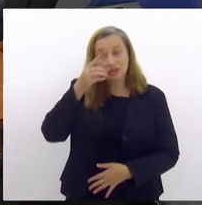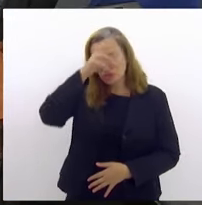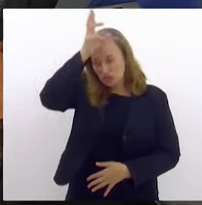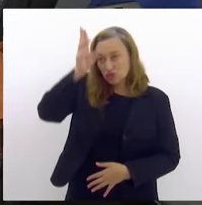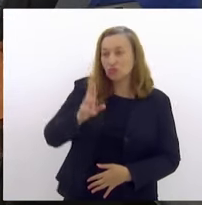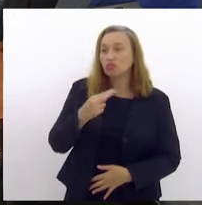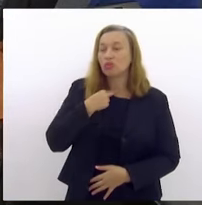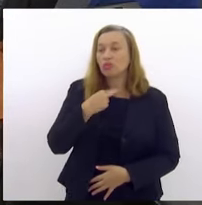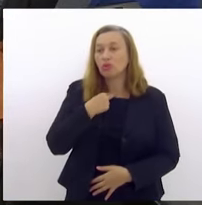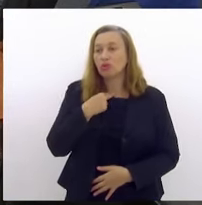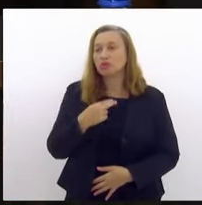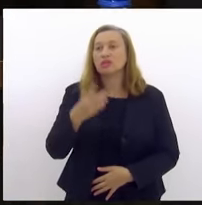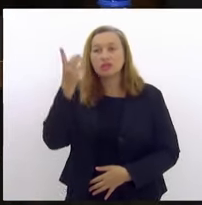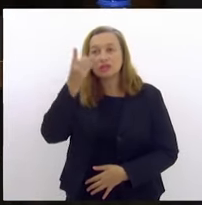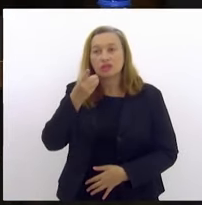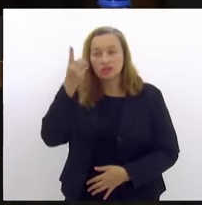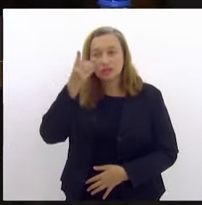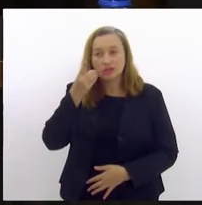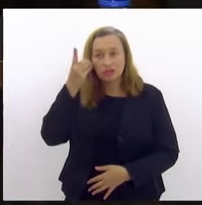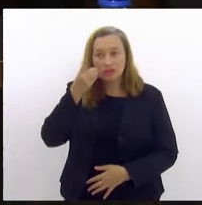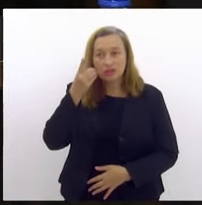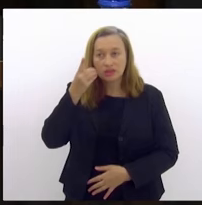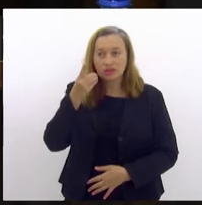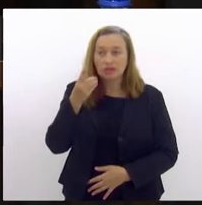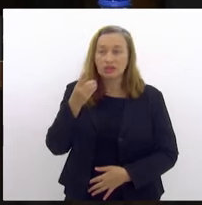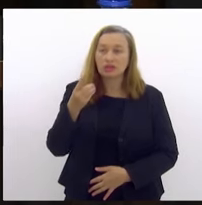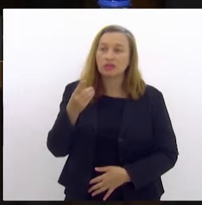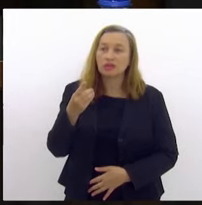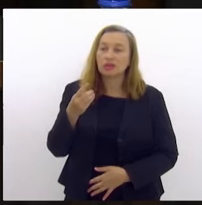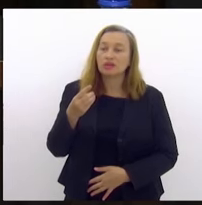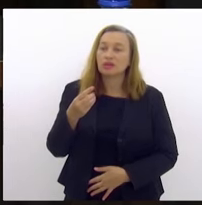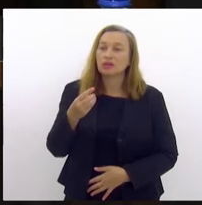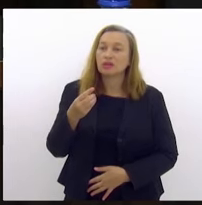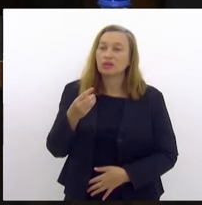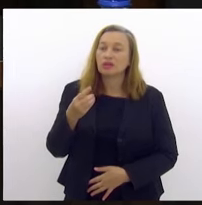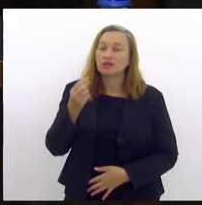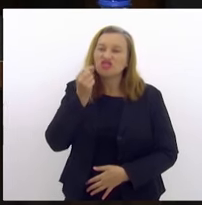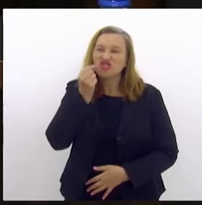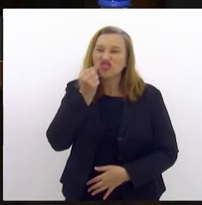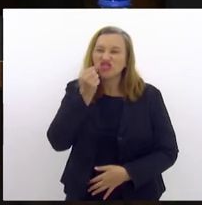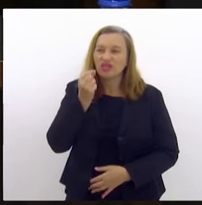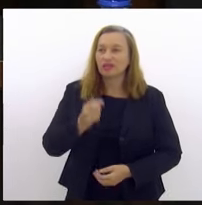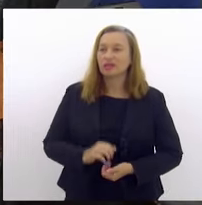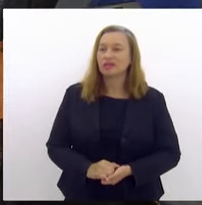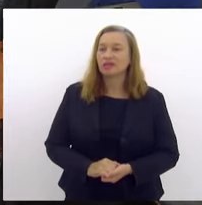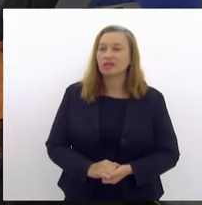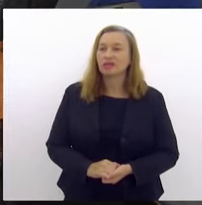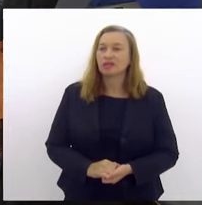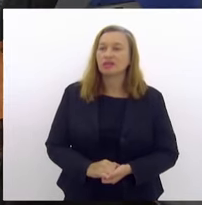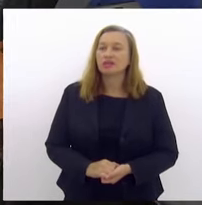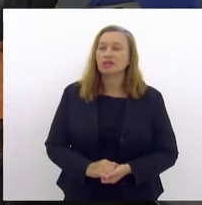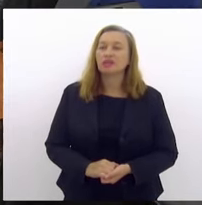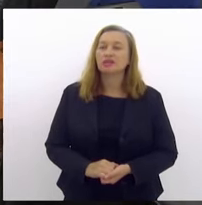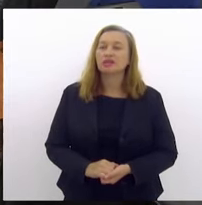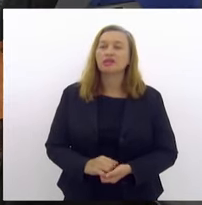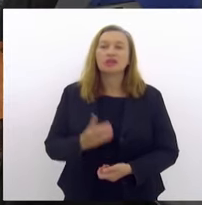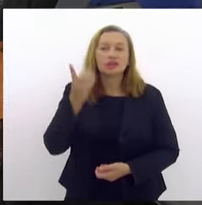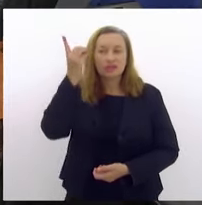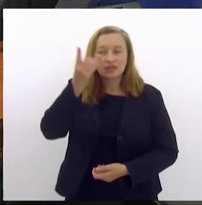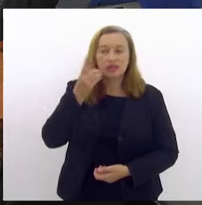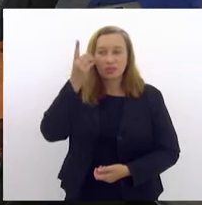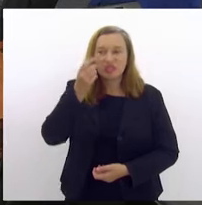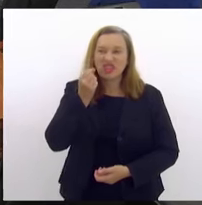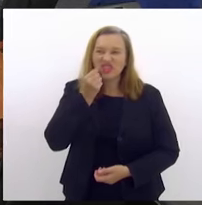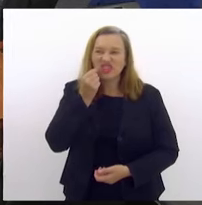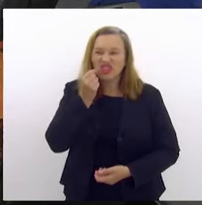coautora. Deputado também coautor. Deputado Ratinho. Deputado Giovanni Ratinho. Não